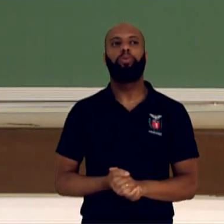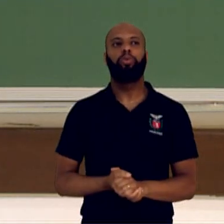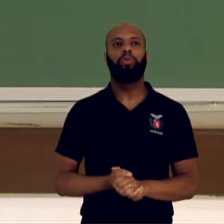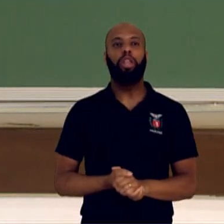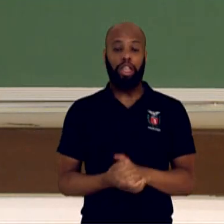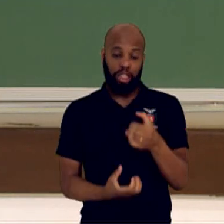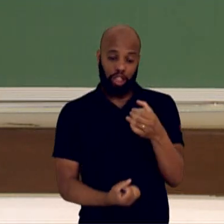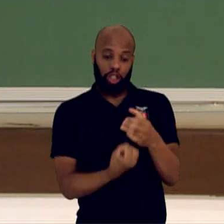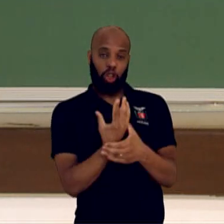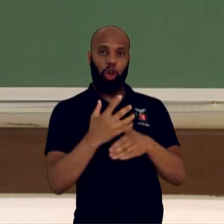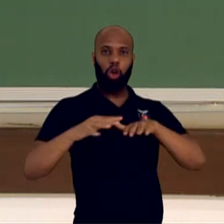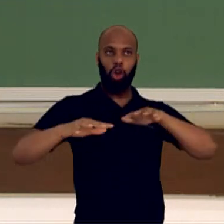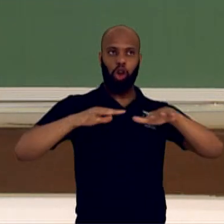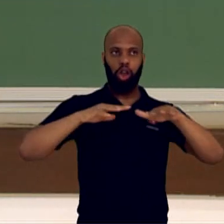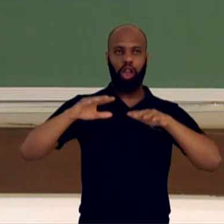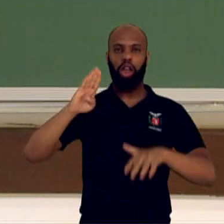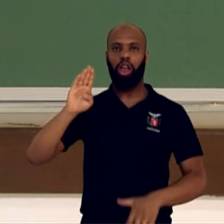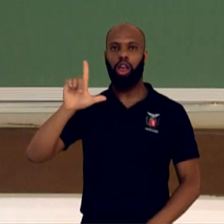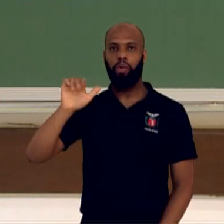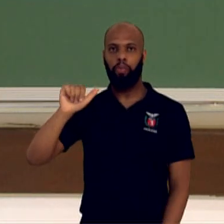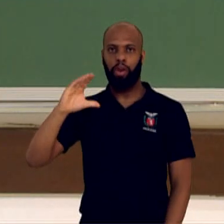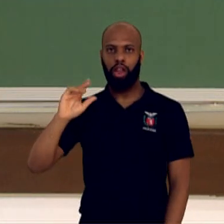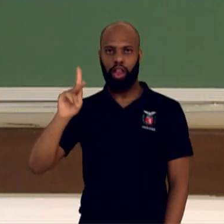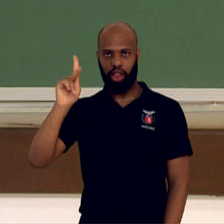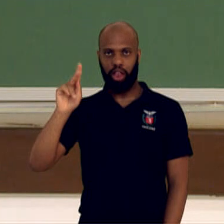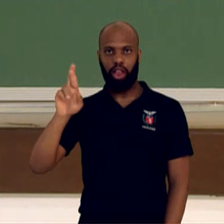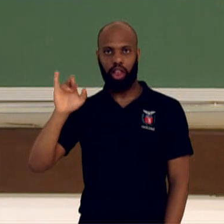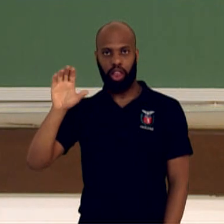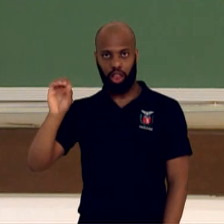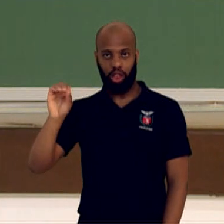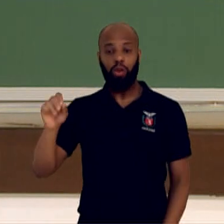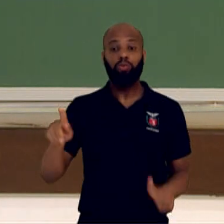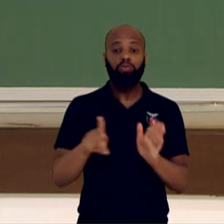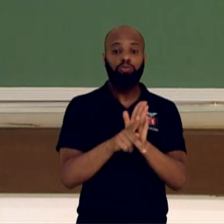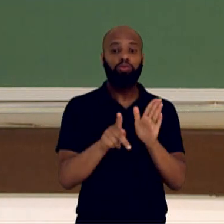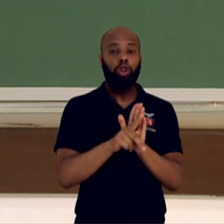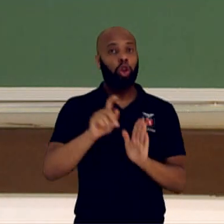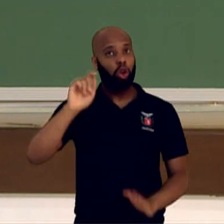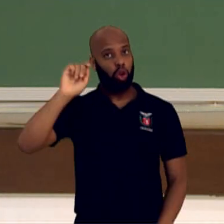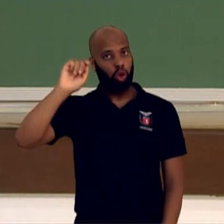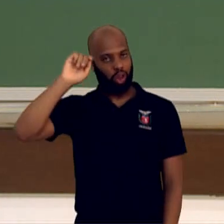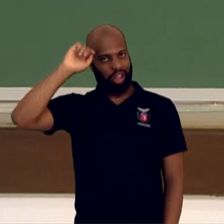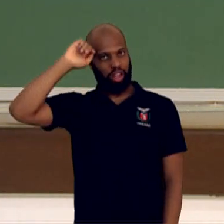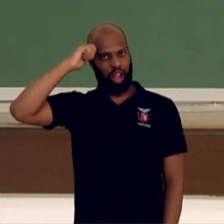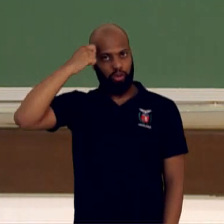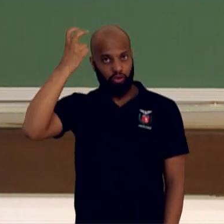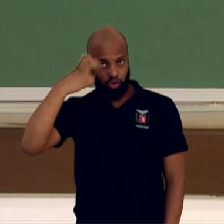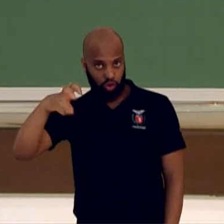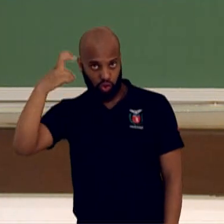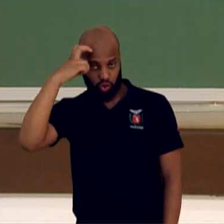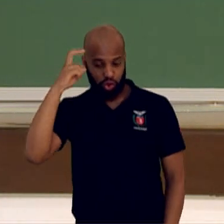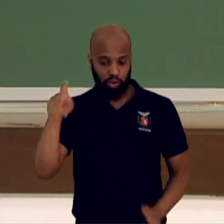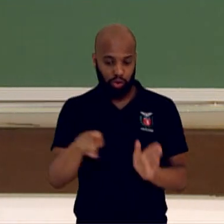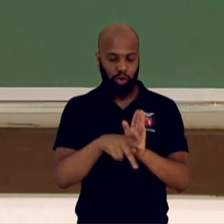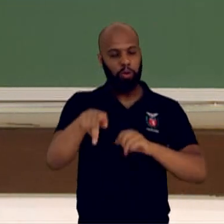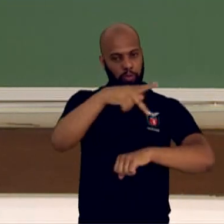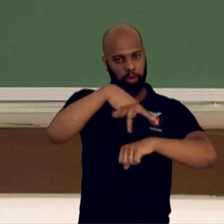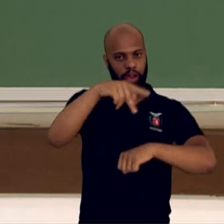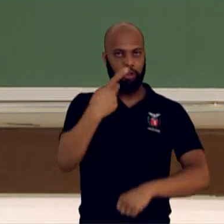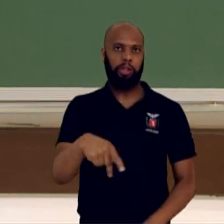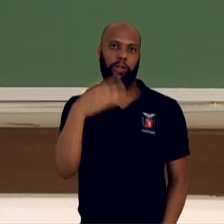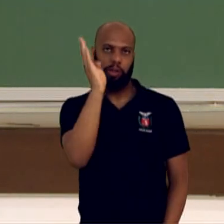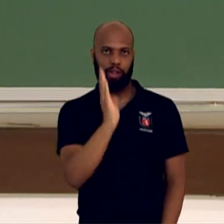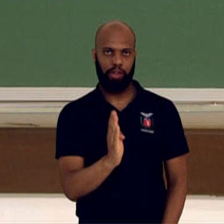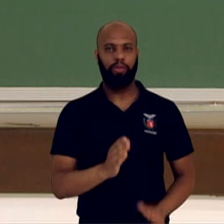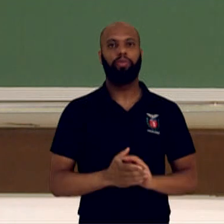Fundaram um movimento chamado Black Hill, expoente da cultura afro no país, ok? Entendido? Então,